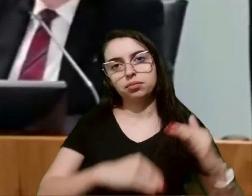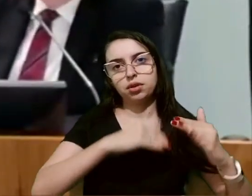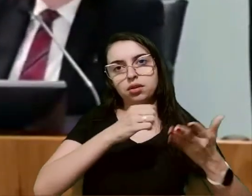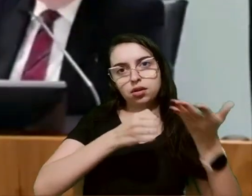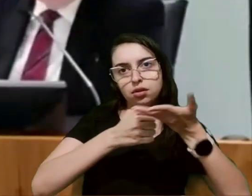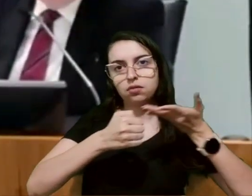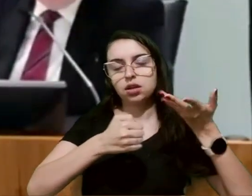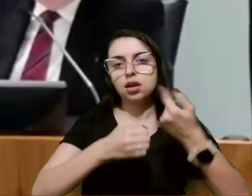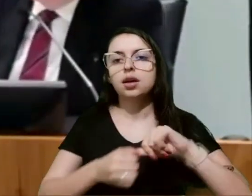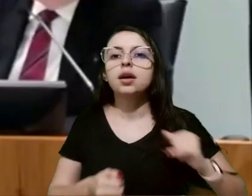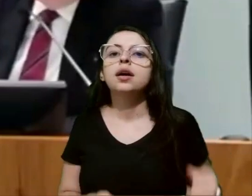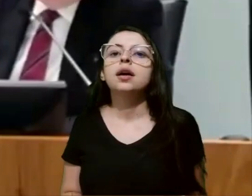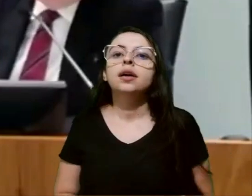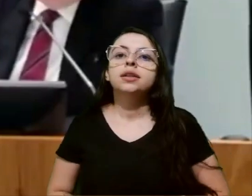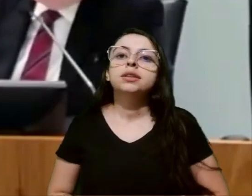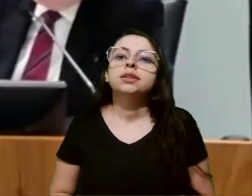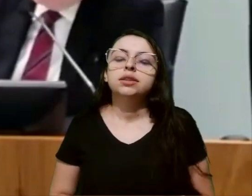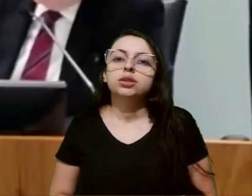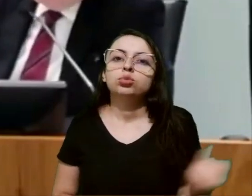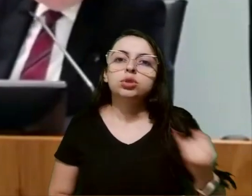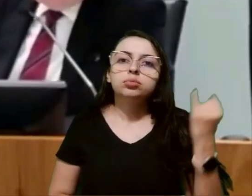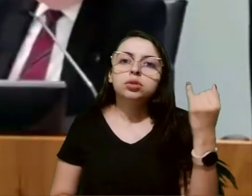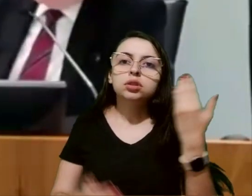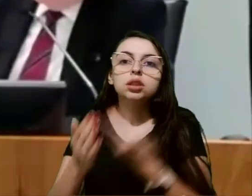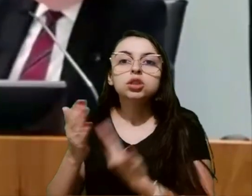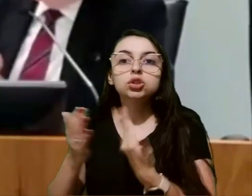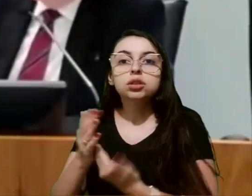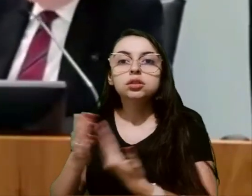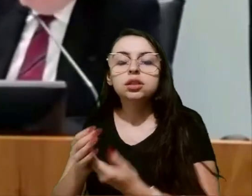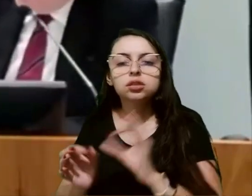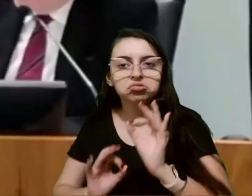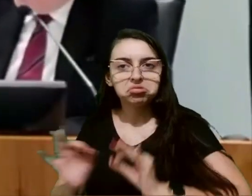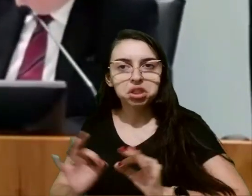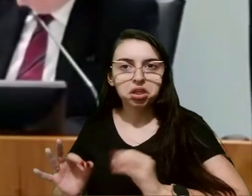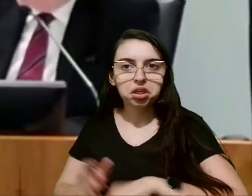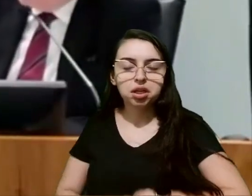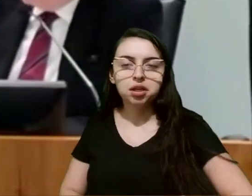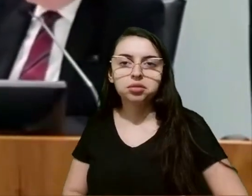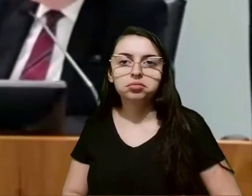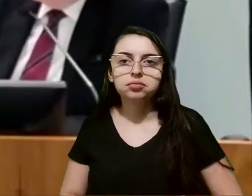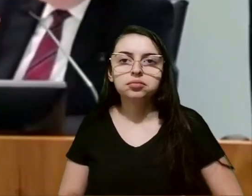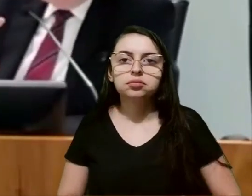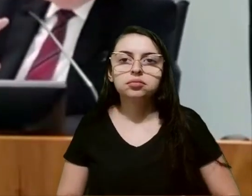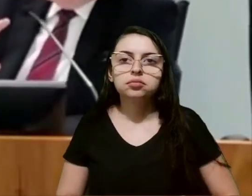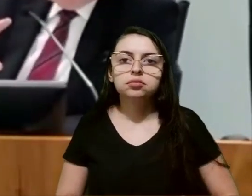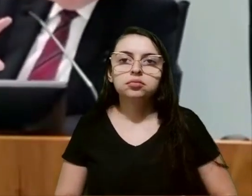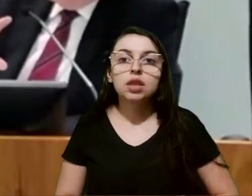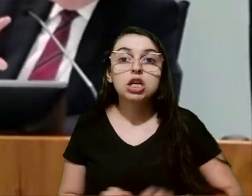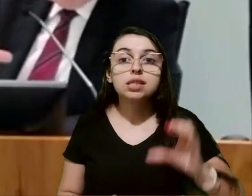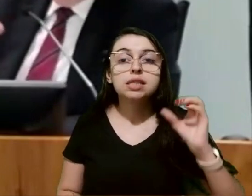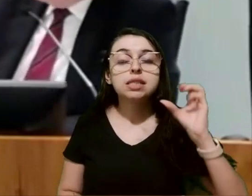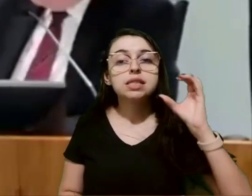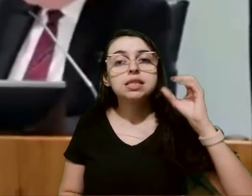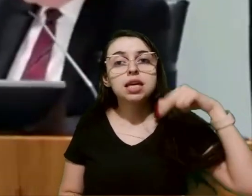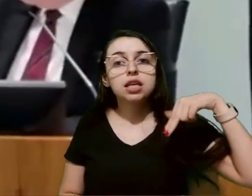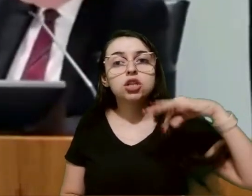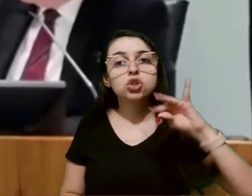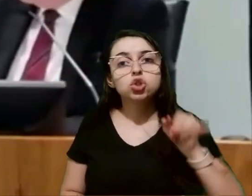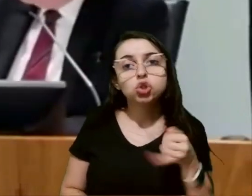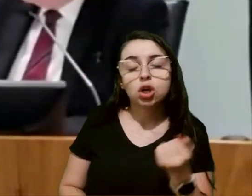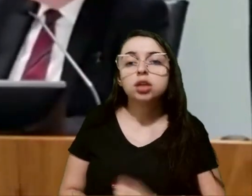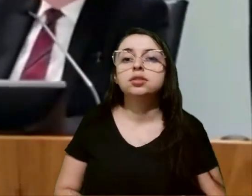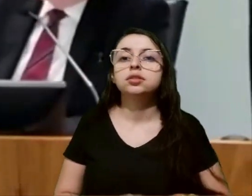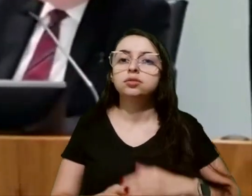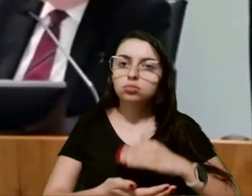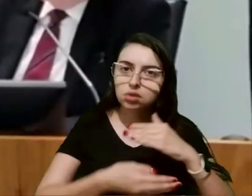para isso tudo. E a importância de que um estudo mais sistemático disso, o CNJ vem